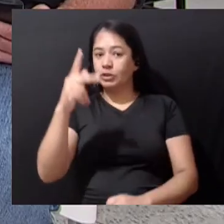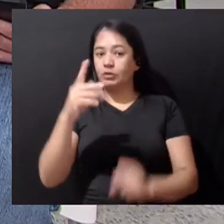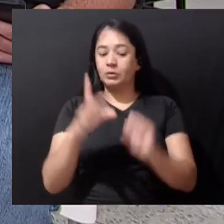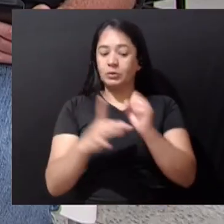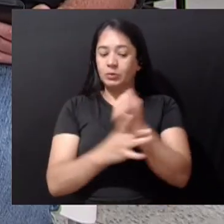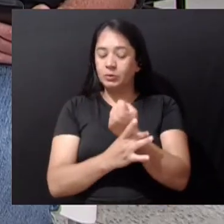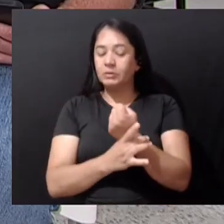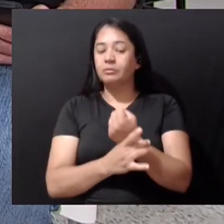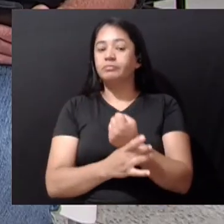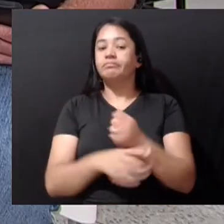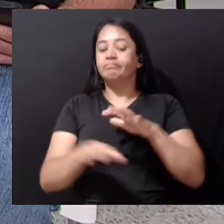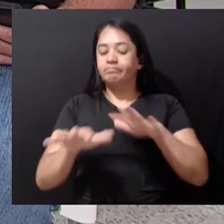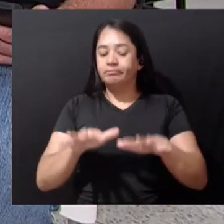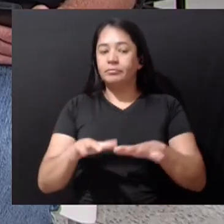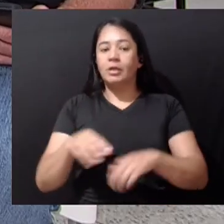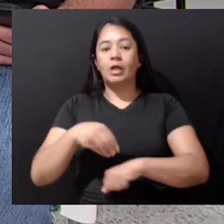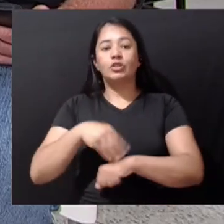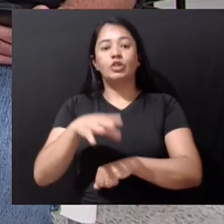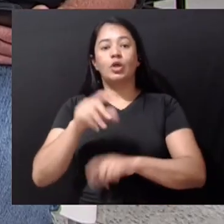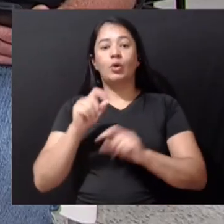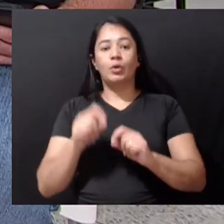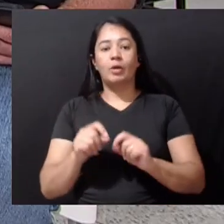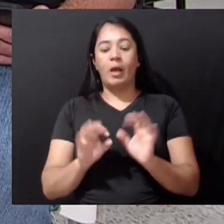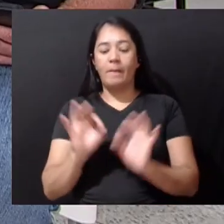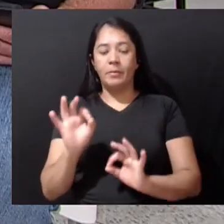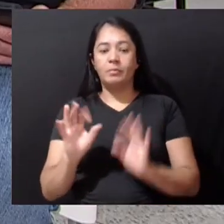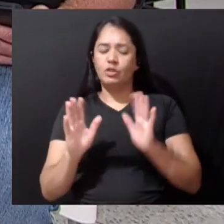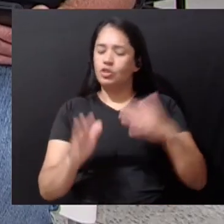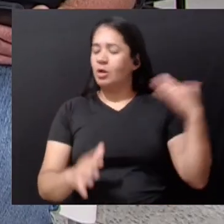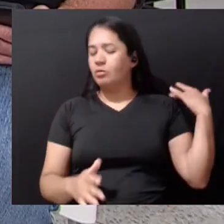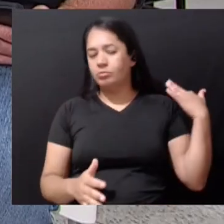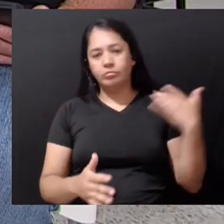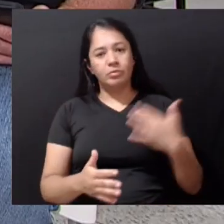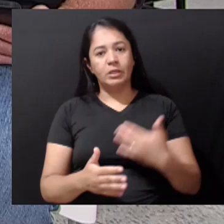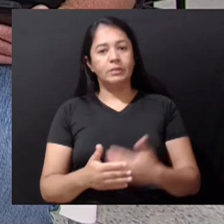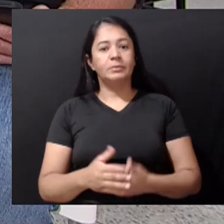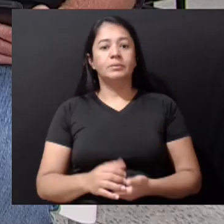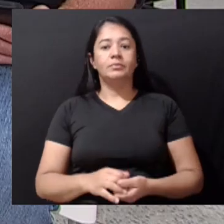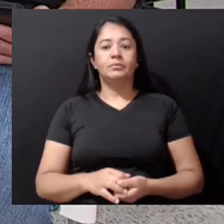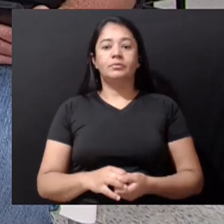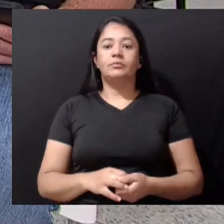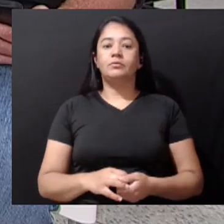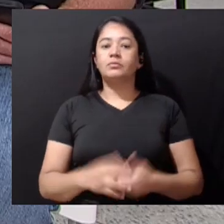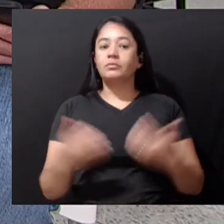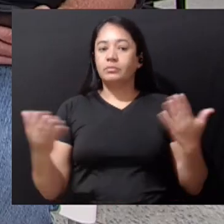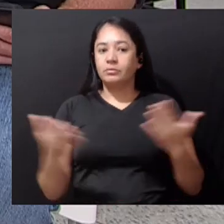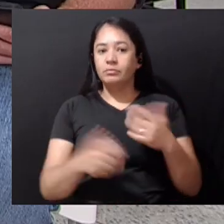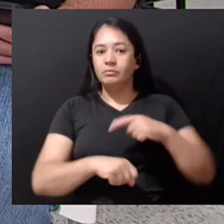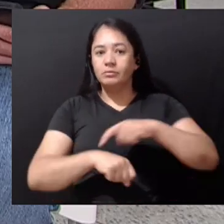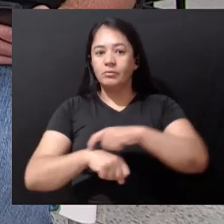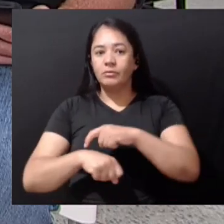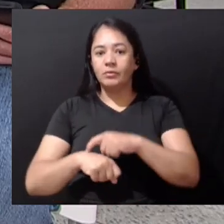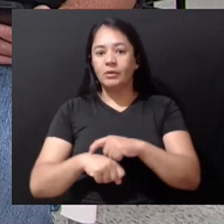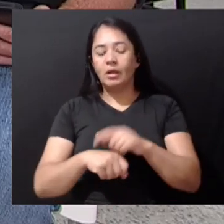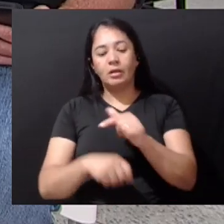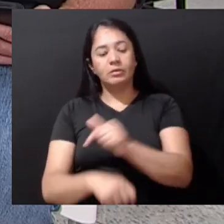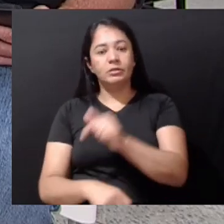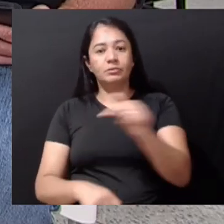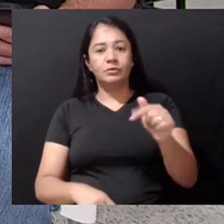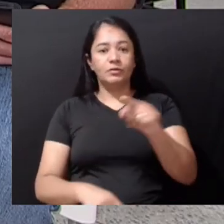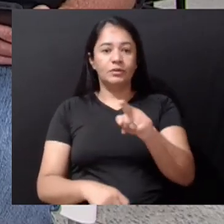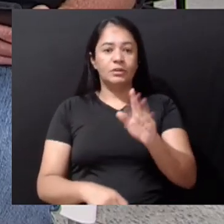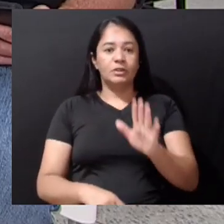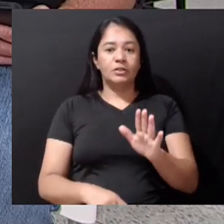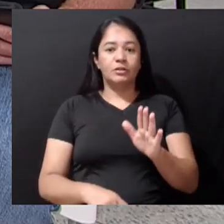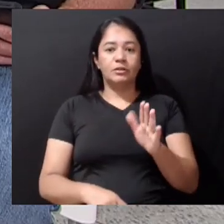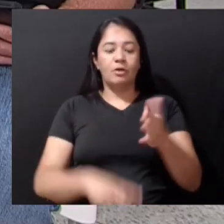sempre indicado que essa preparação já venha sendo feita e que nesses momentos, nessas semanas, que você só revise,